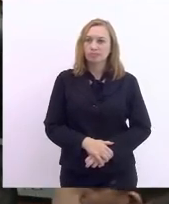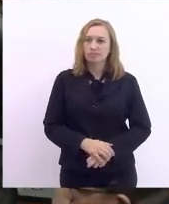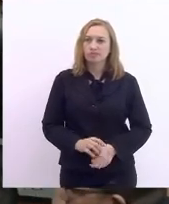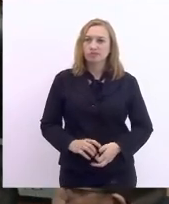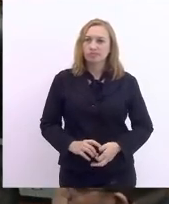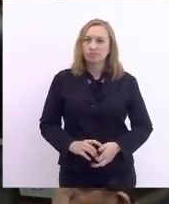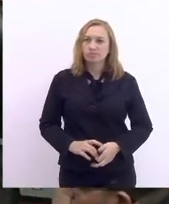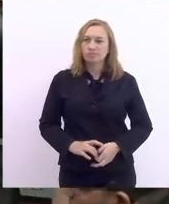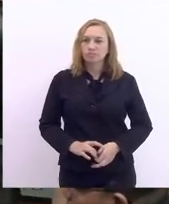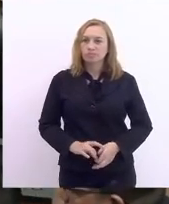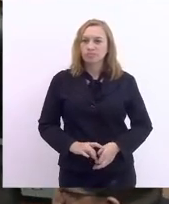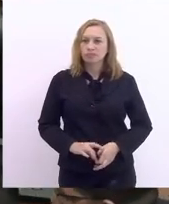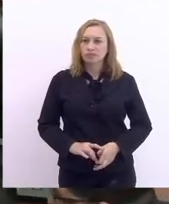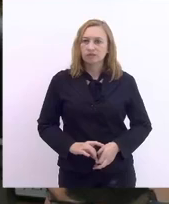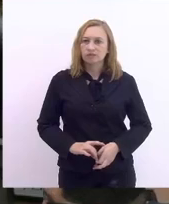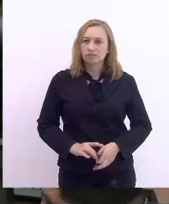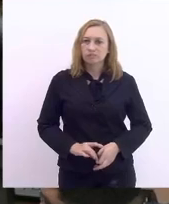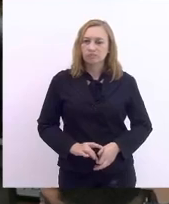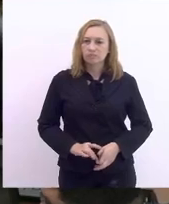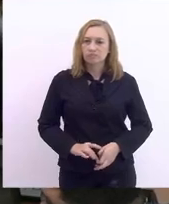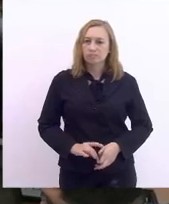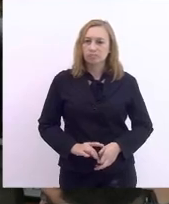E aí